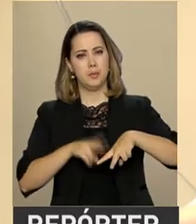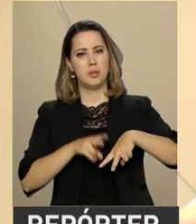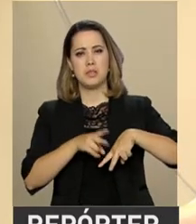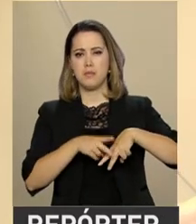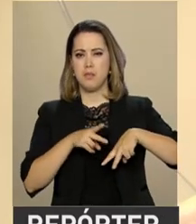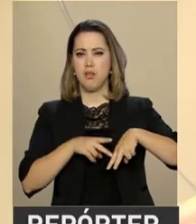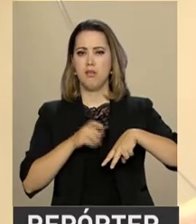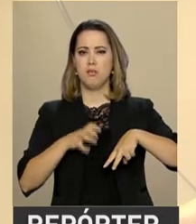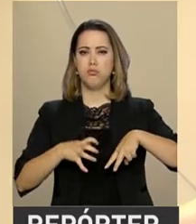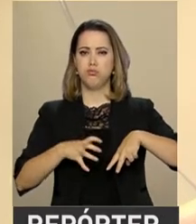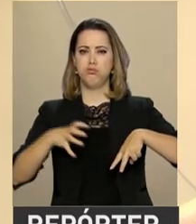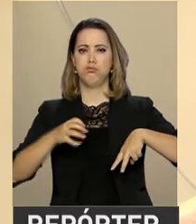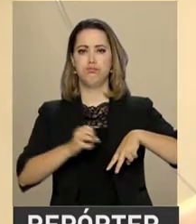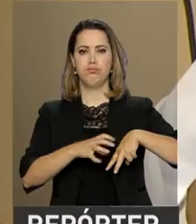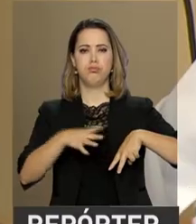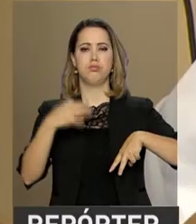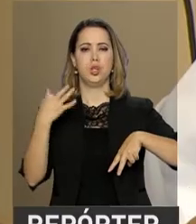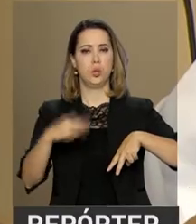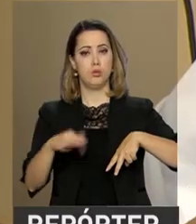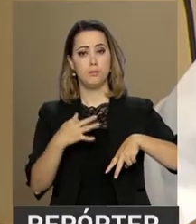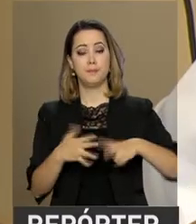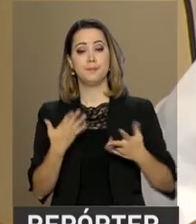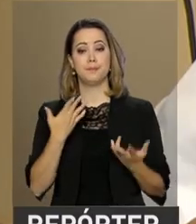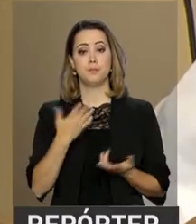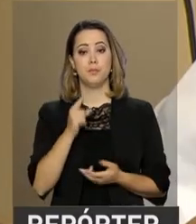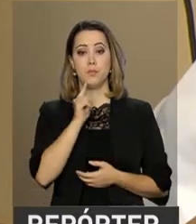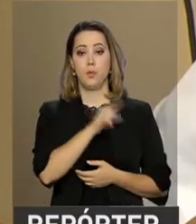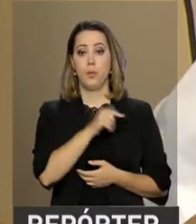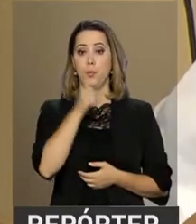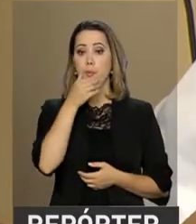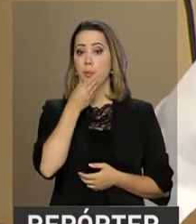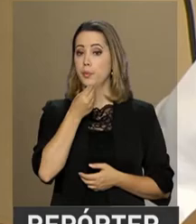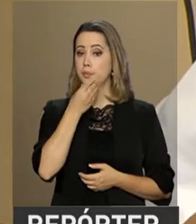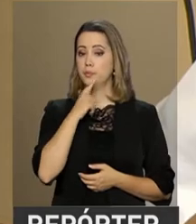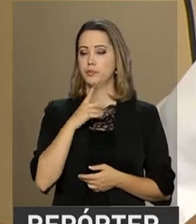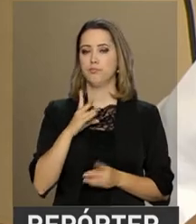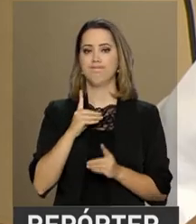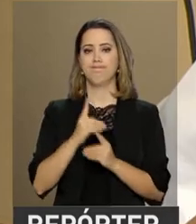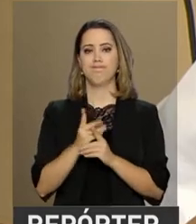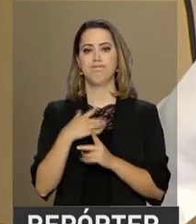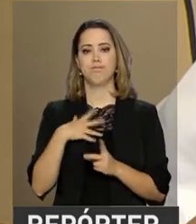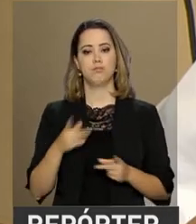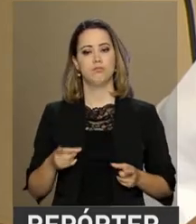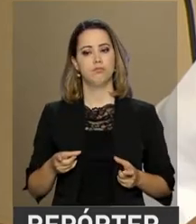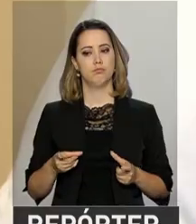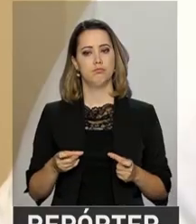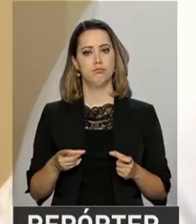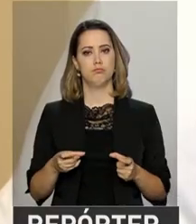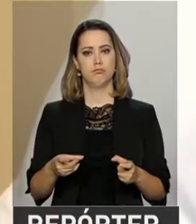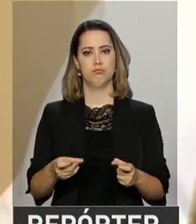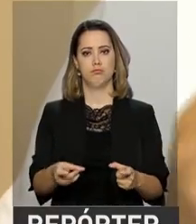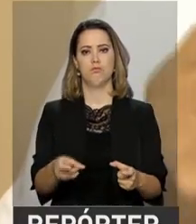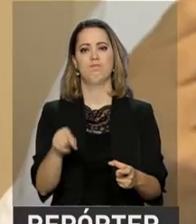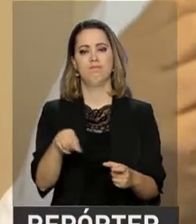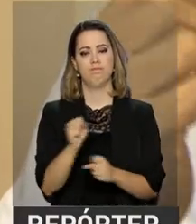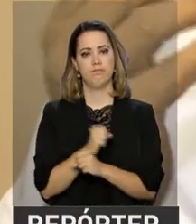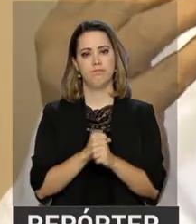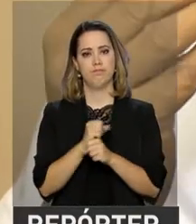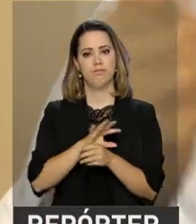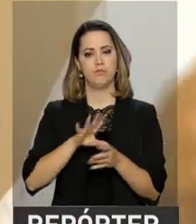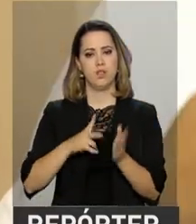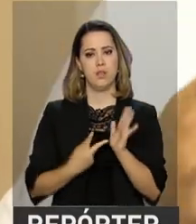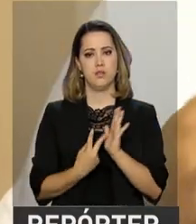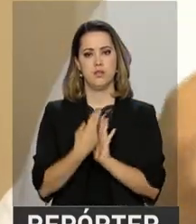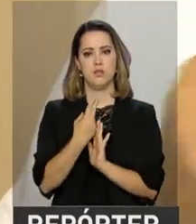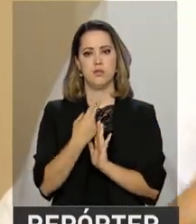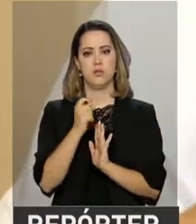muita dor nos ossos já seu idelmar souza descobriu um câncer neste ano a cirurgia para remover o tumor